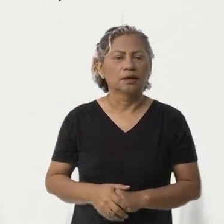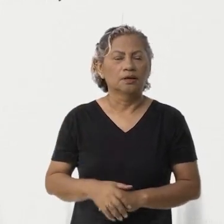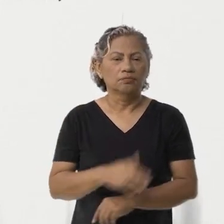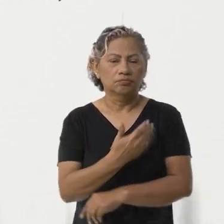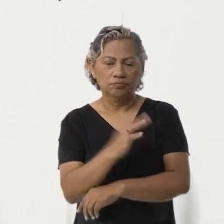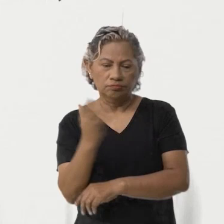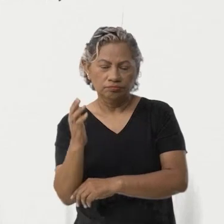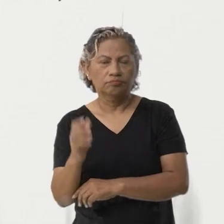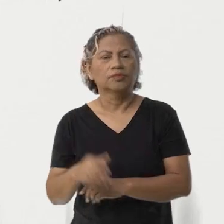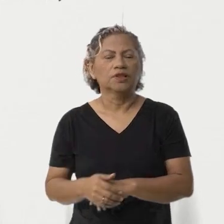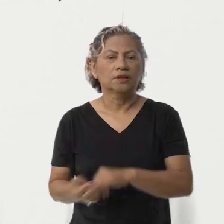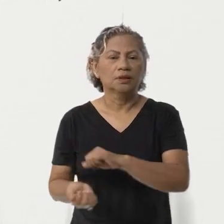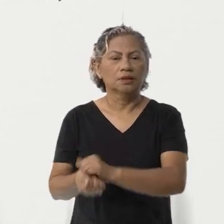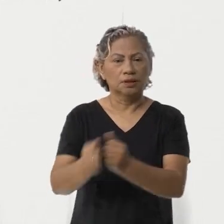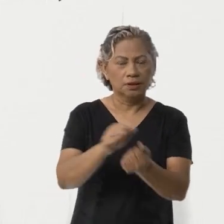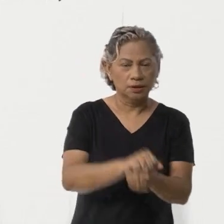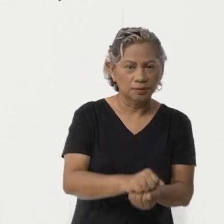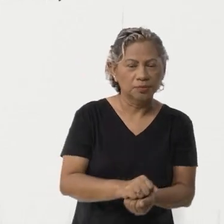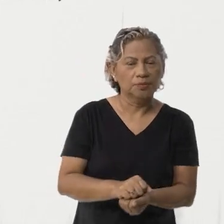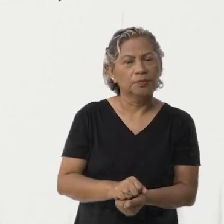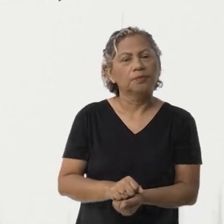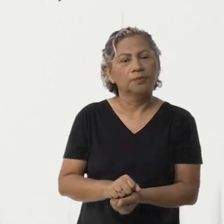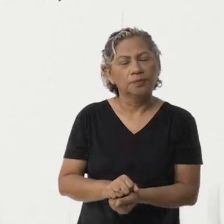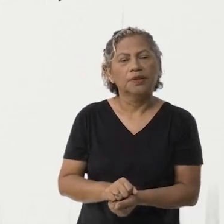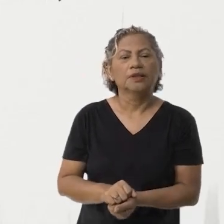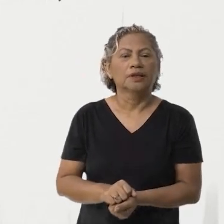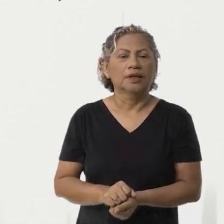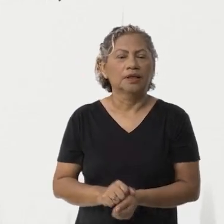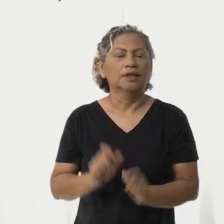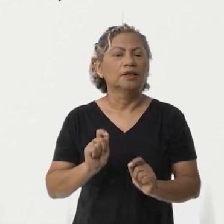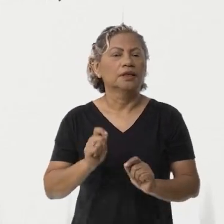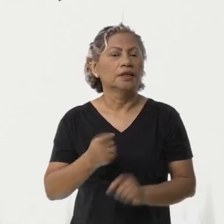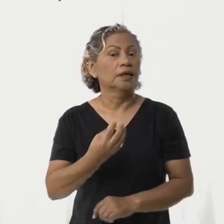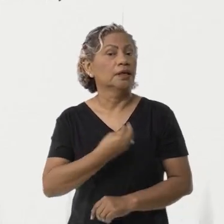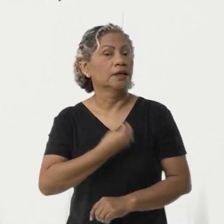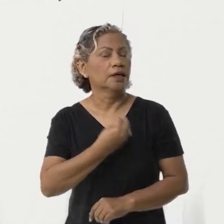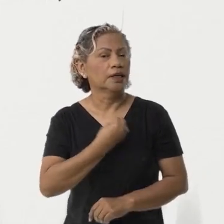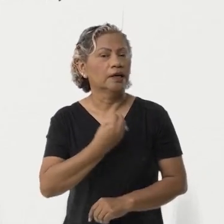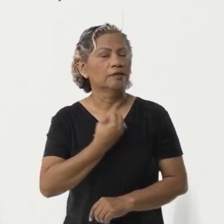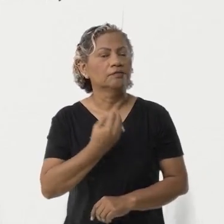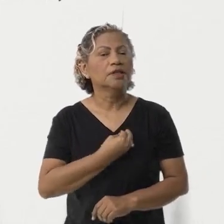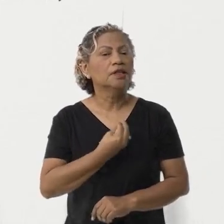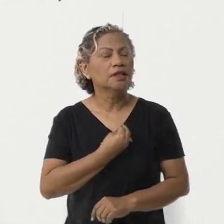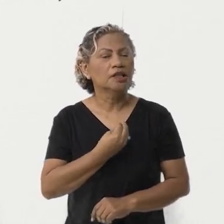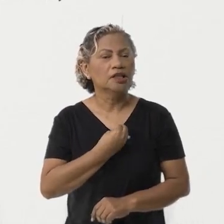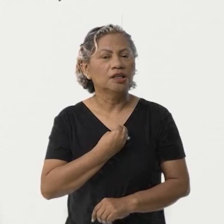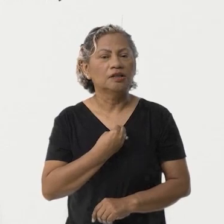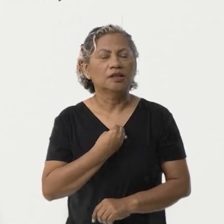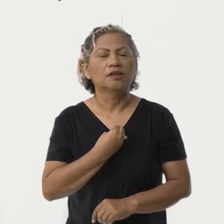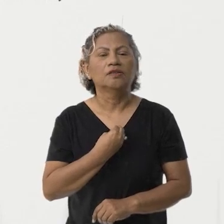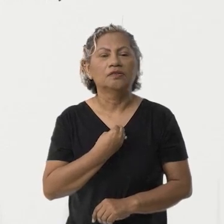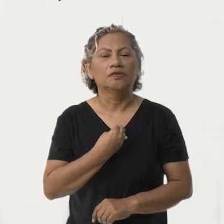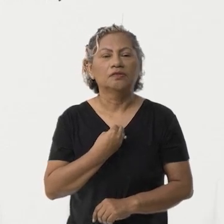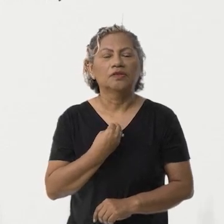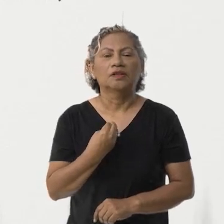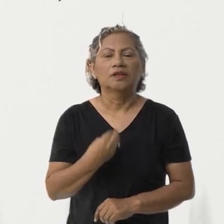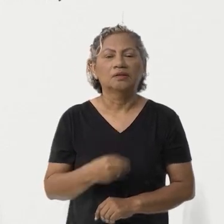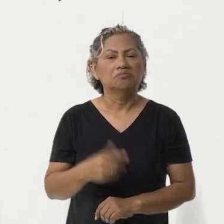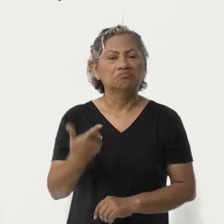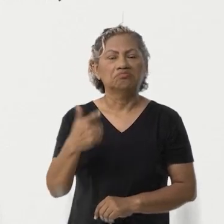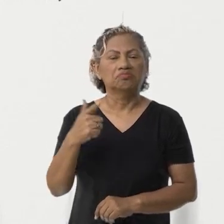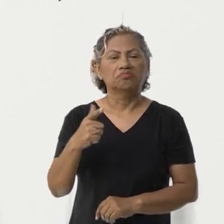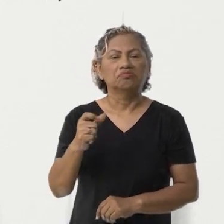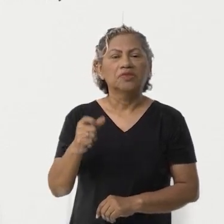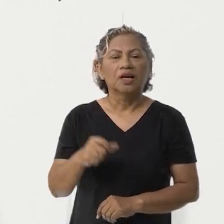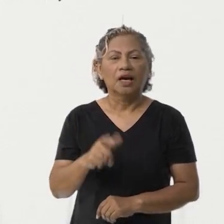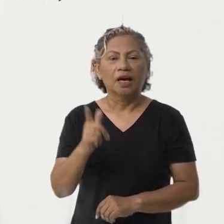das xerófitas, que são aquelas plantas adaptadas à escassez de água, ou seja, elas sobrevivem um